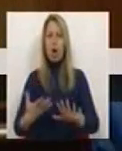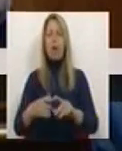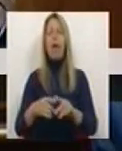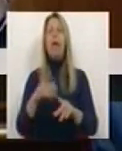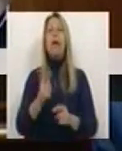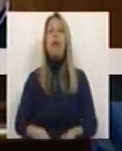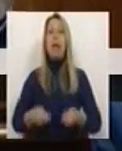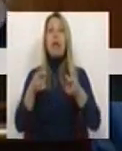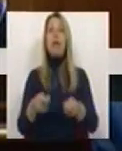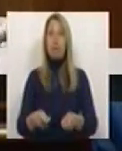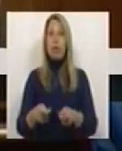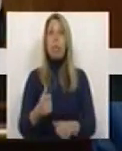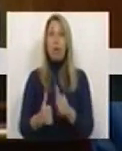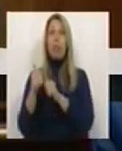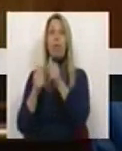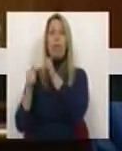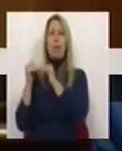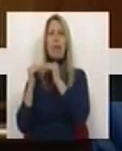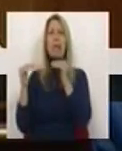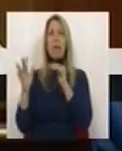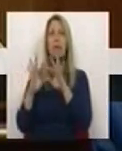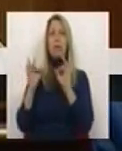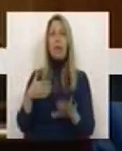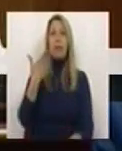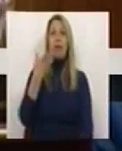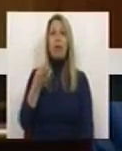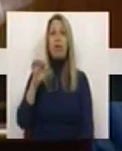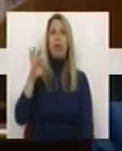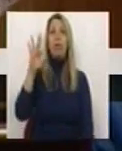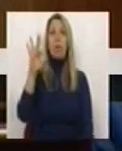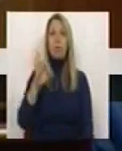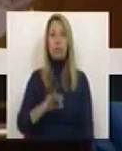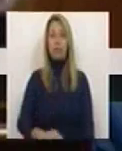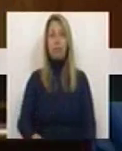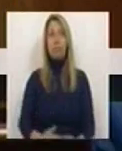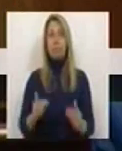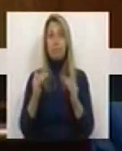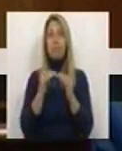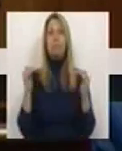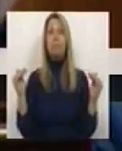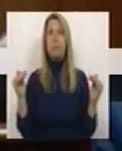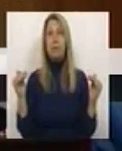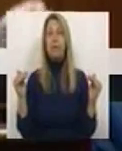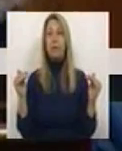investimento recuou para níveis de 1984. Para níveis